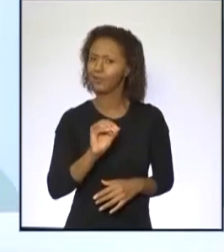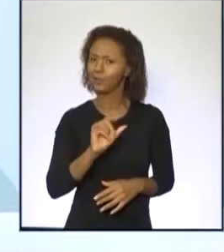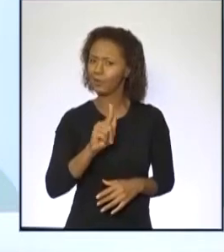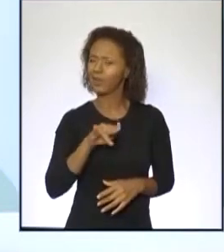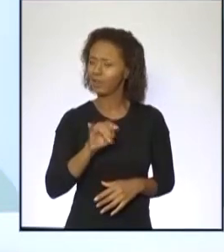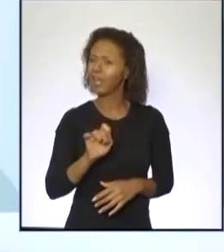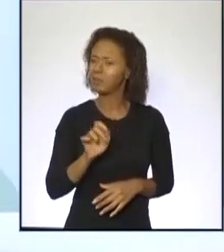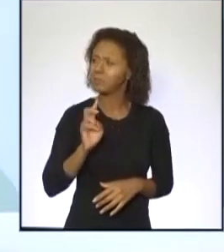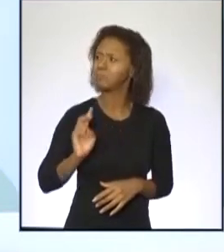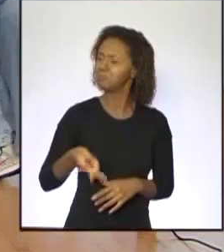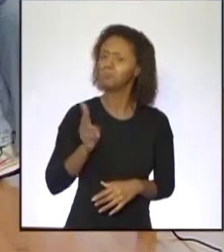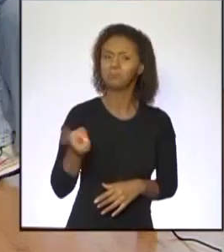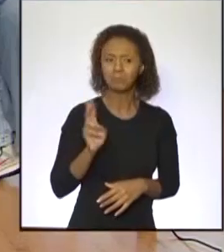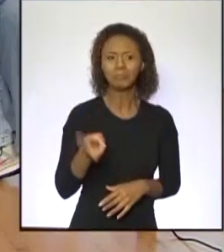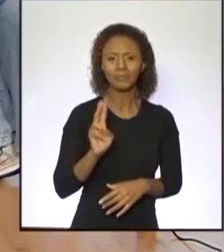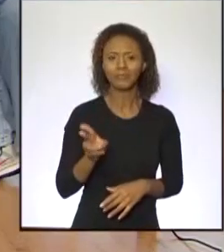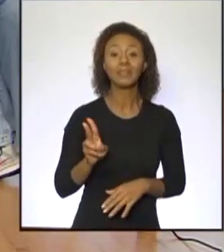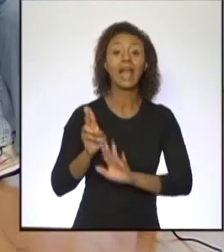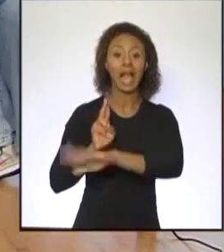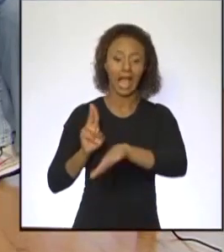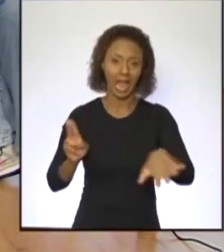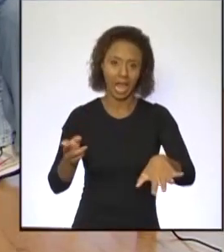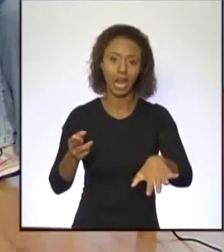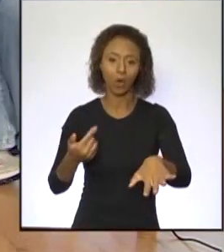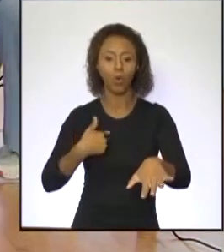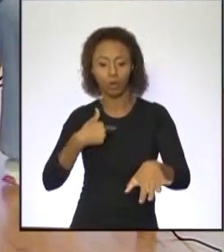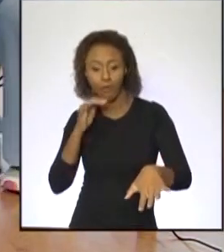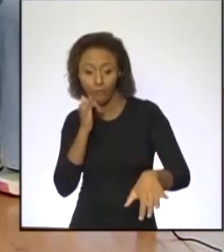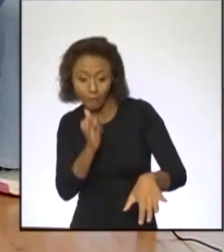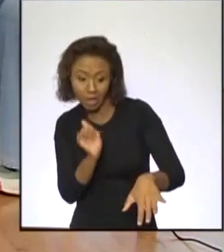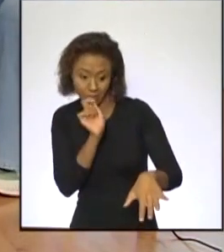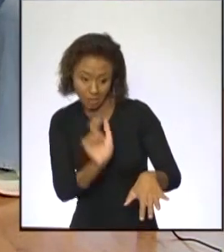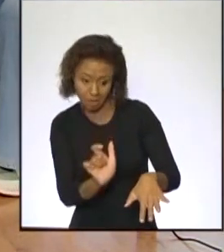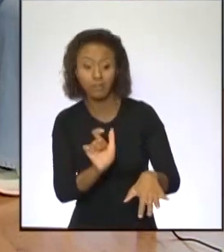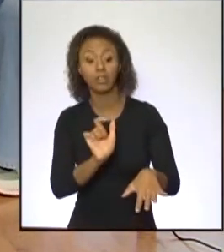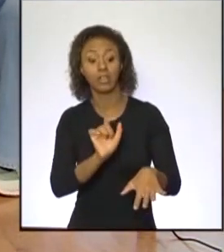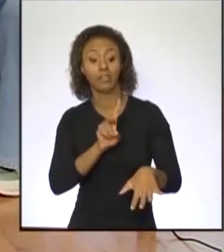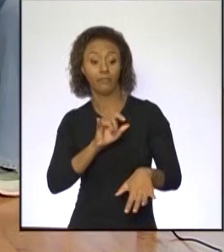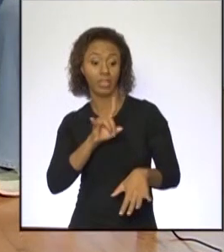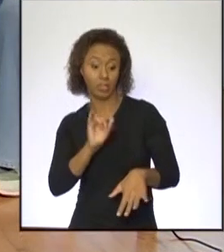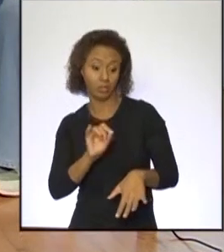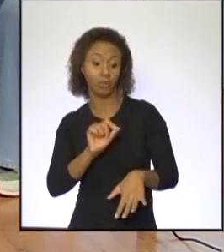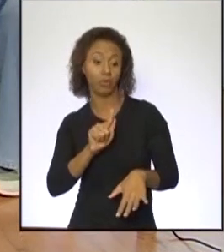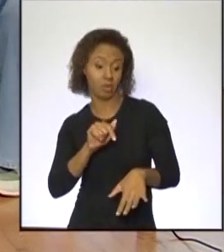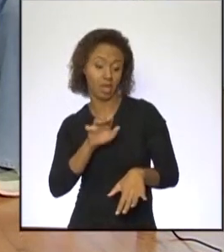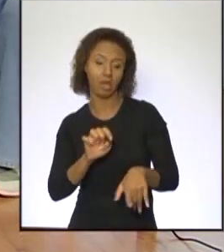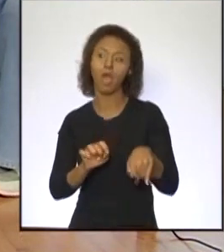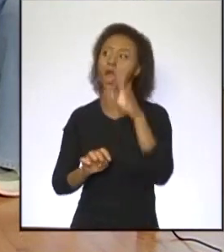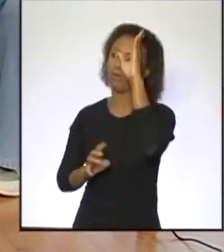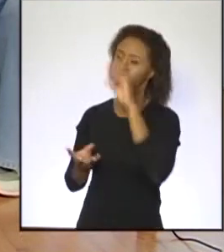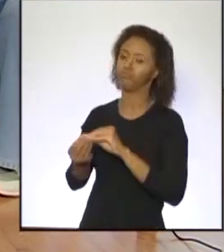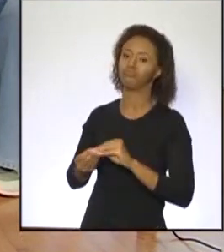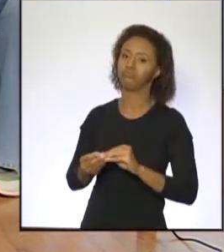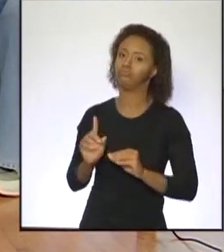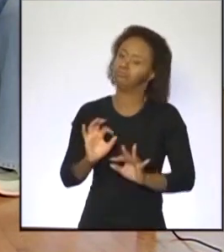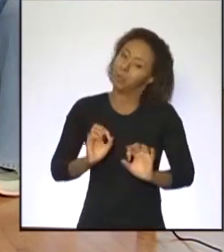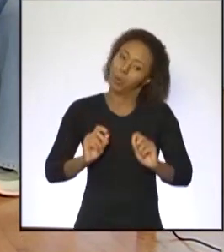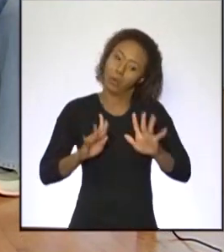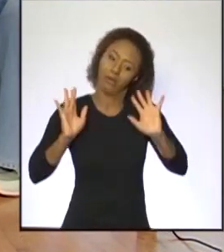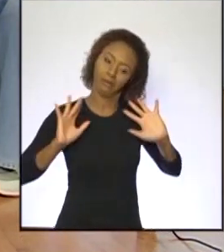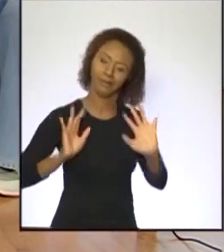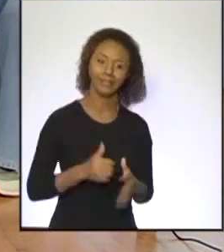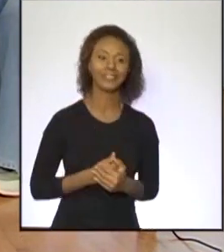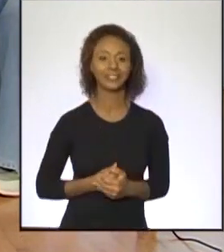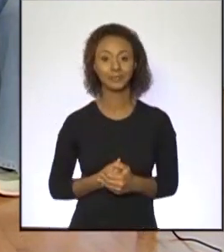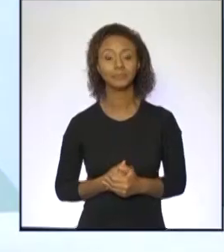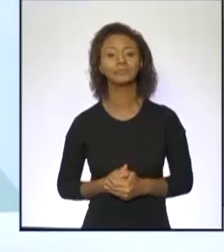verdade. Quando eu falo para os meus alunos videogame, eles entendem, então tudo bem. A gente Então está tá certo. na zona de conforto. Estamos no caminho certo. Então,